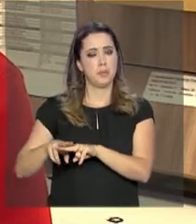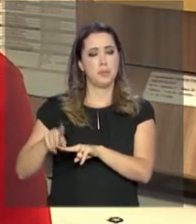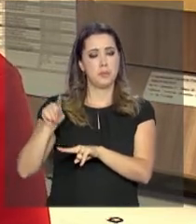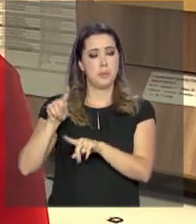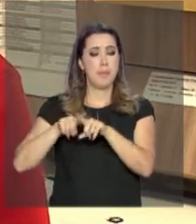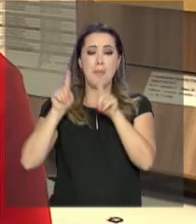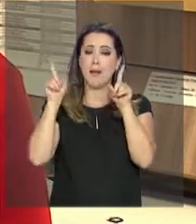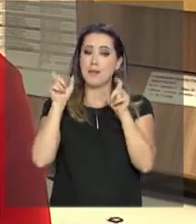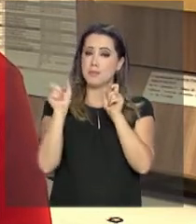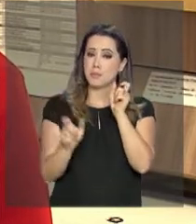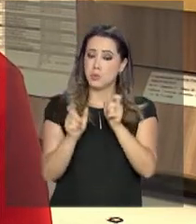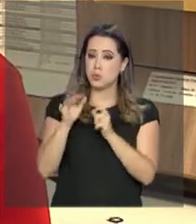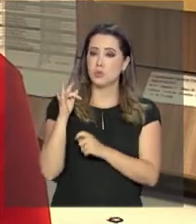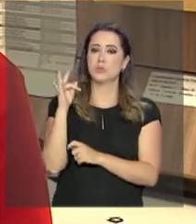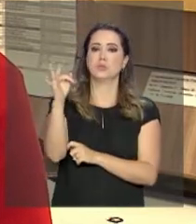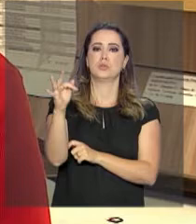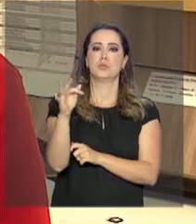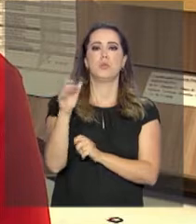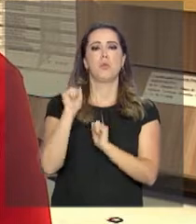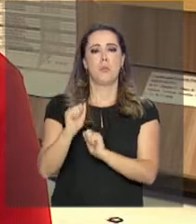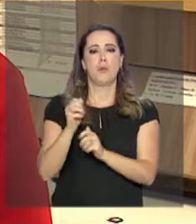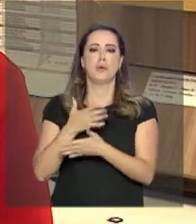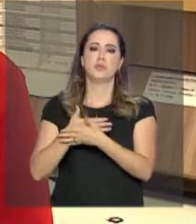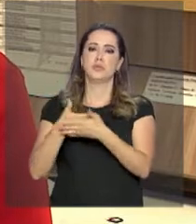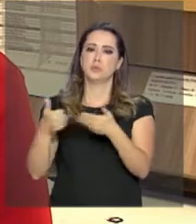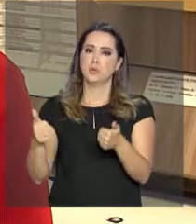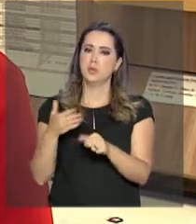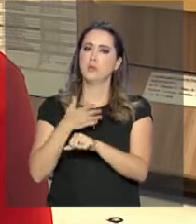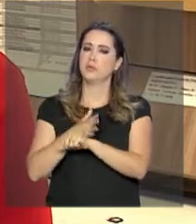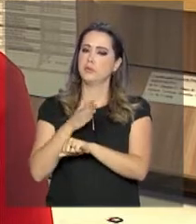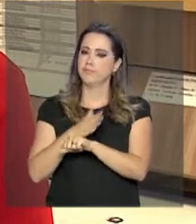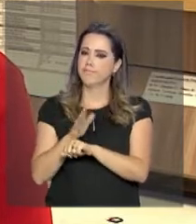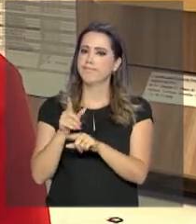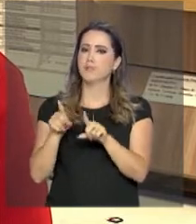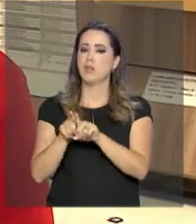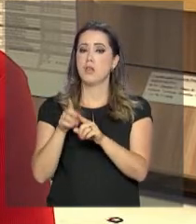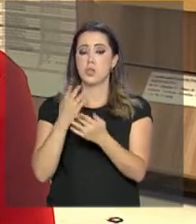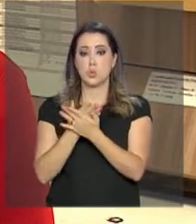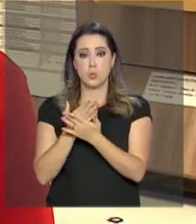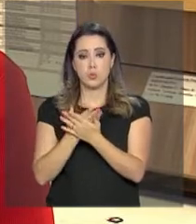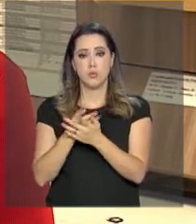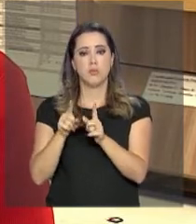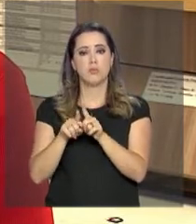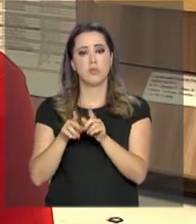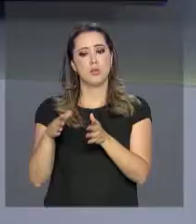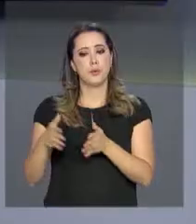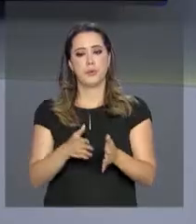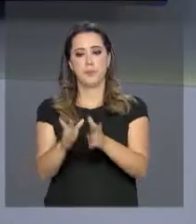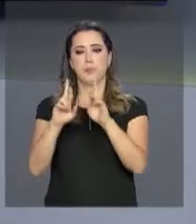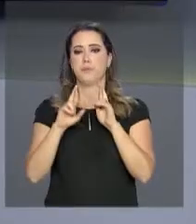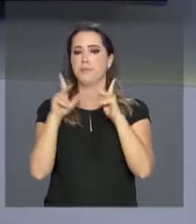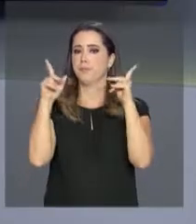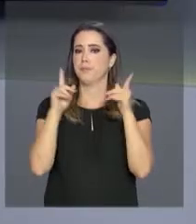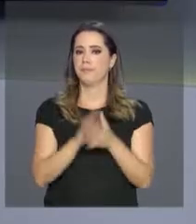mas que elas vão ter a oportunidade de se qualificar de estudar e de trilhar um caminho diferente